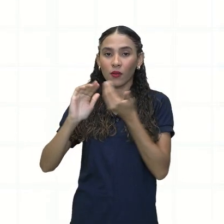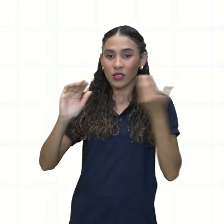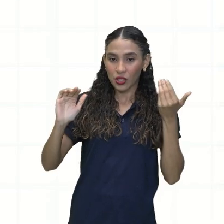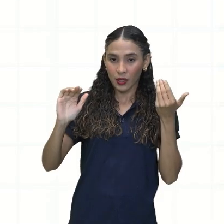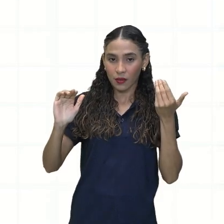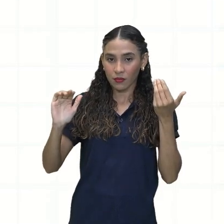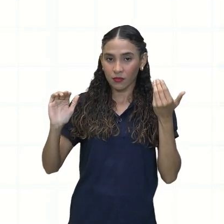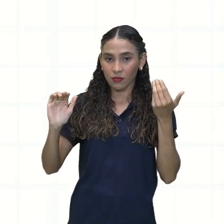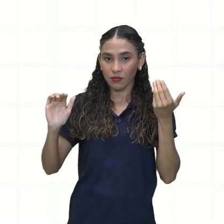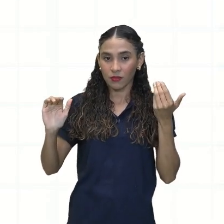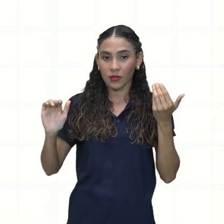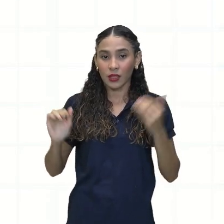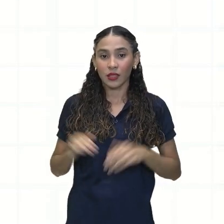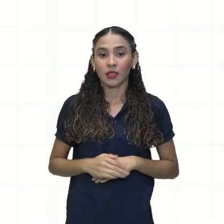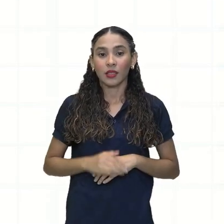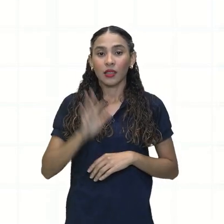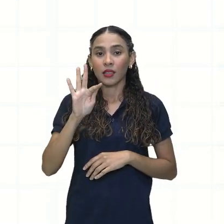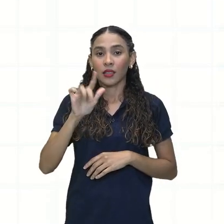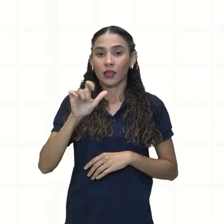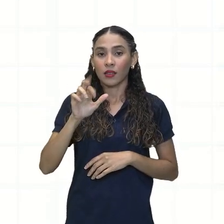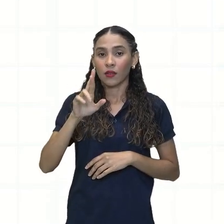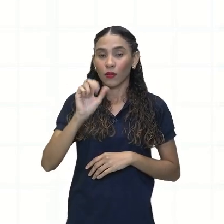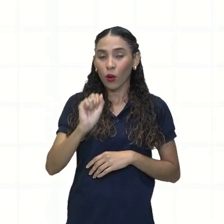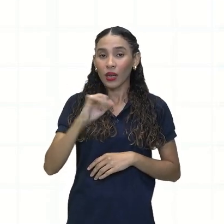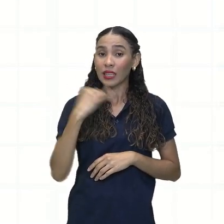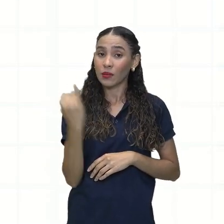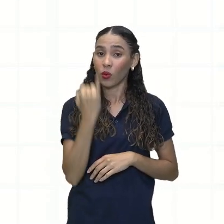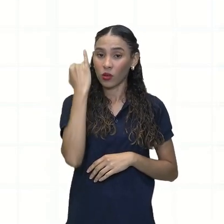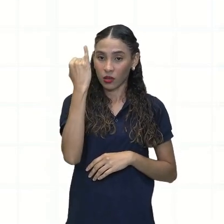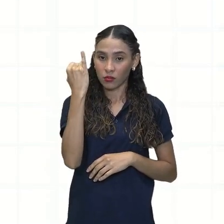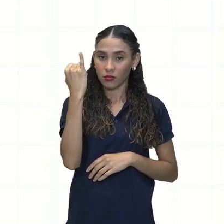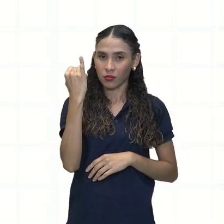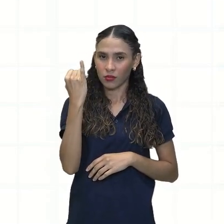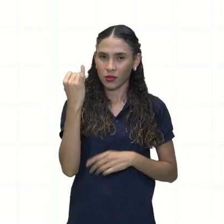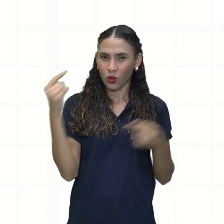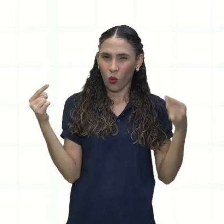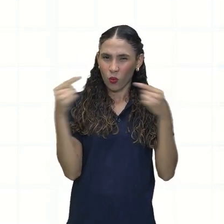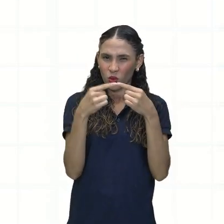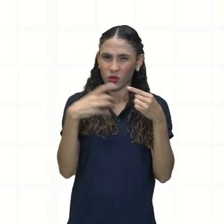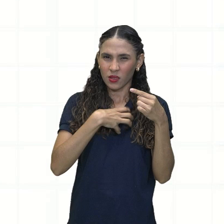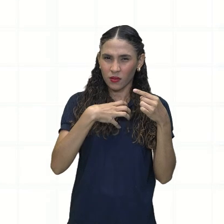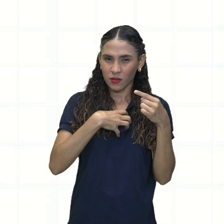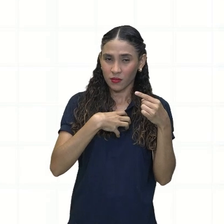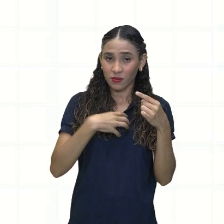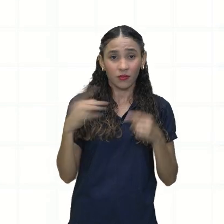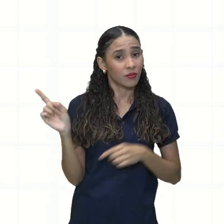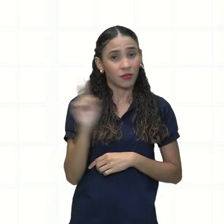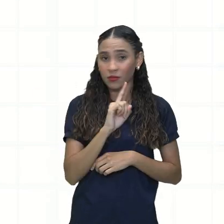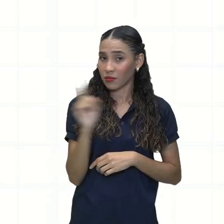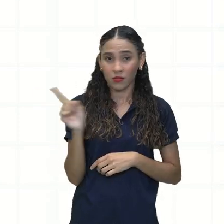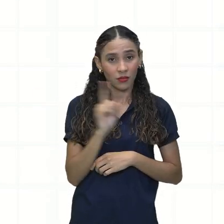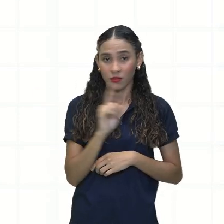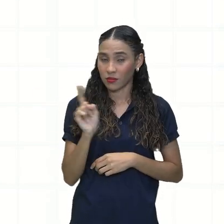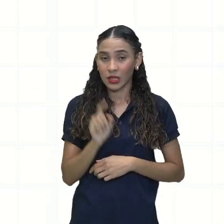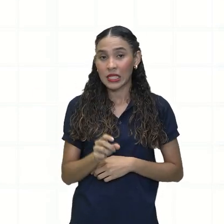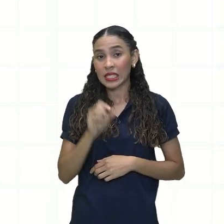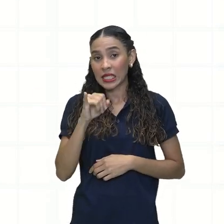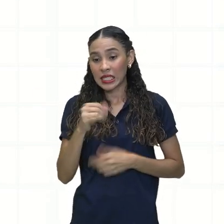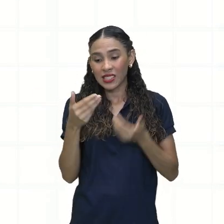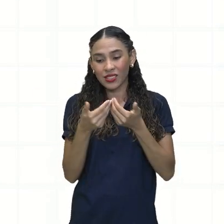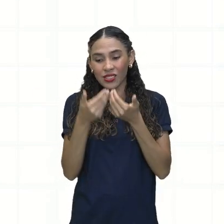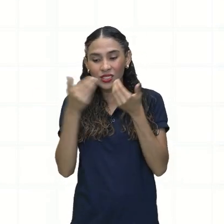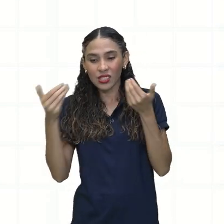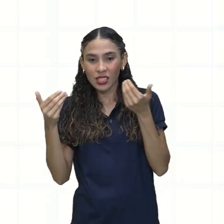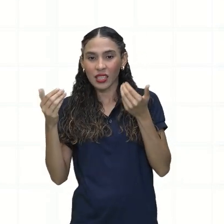assim. E flora são importantes. Fez sentido? Não. Se eu tiro a